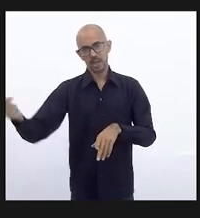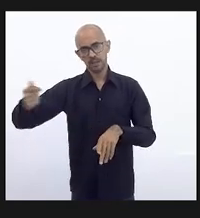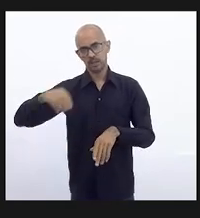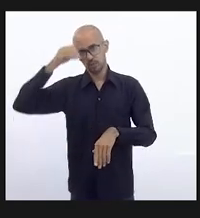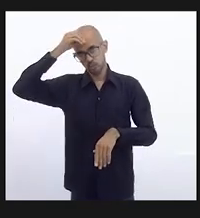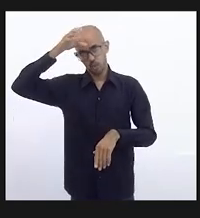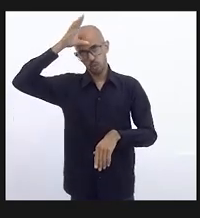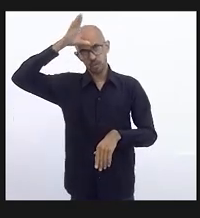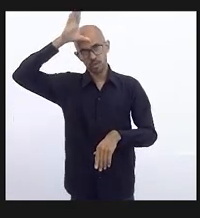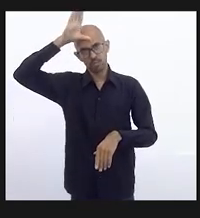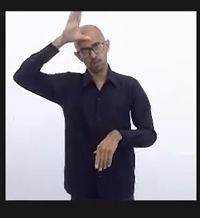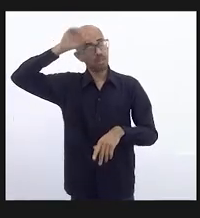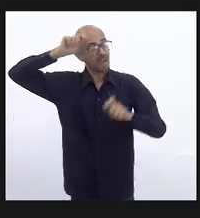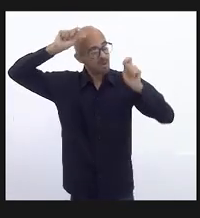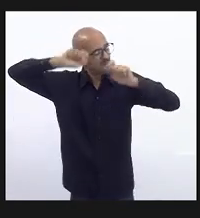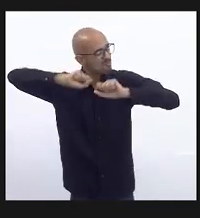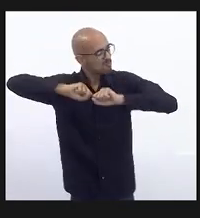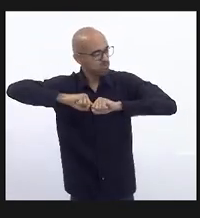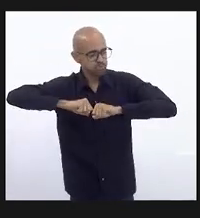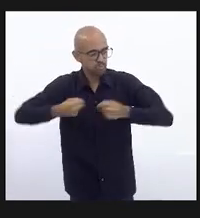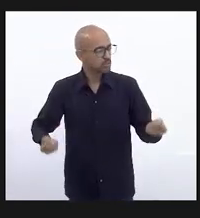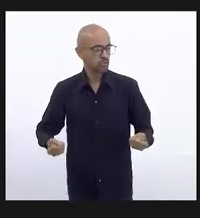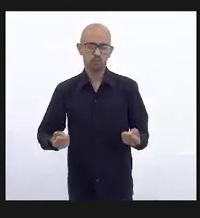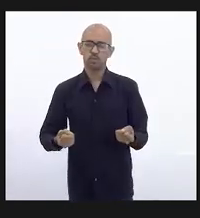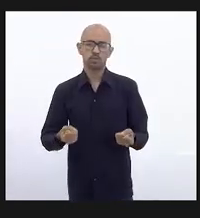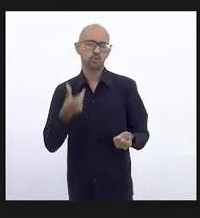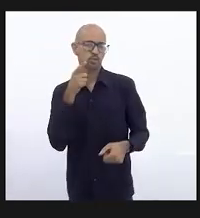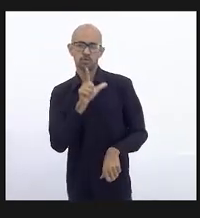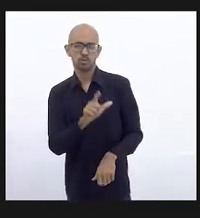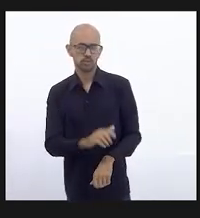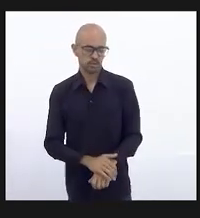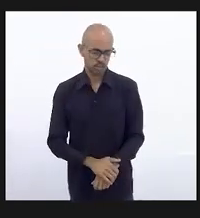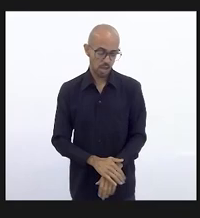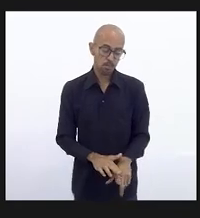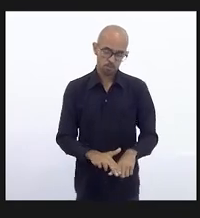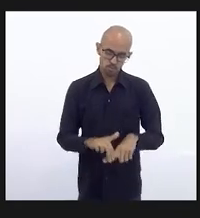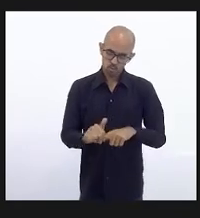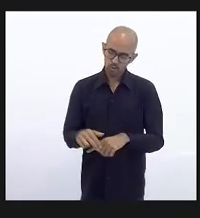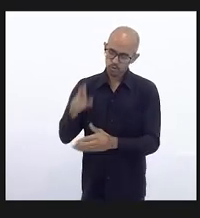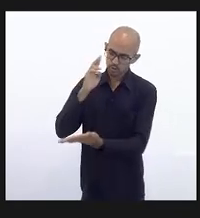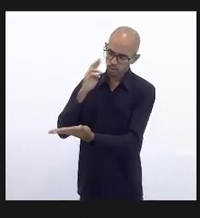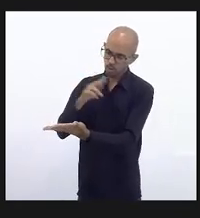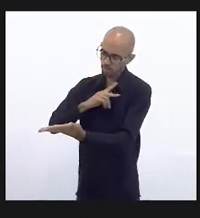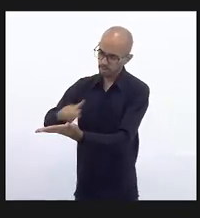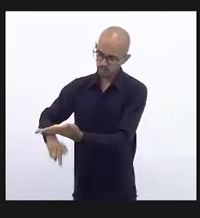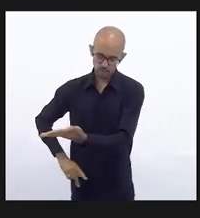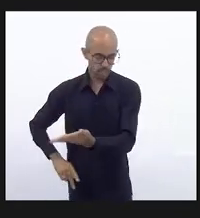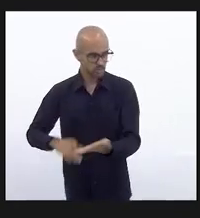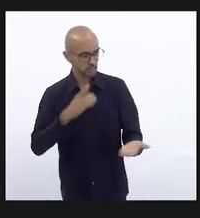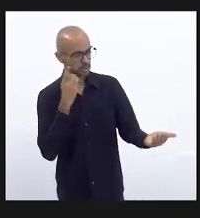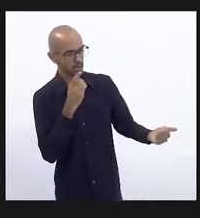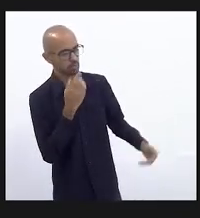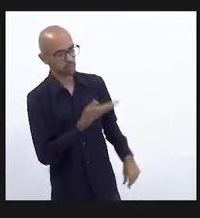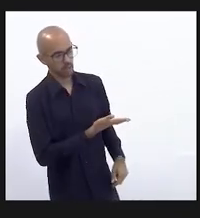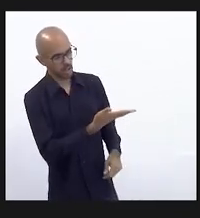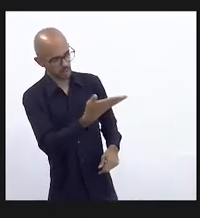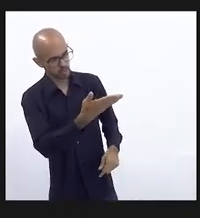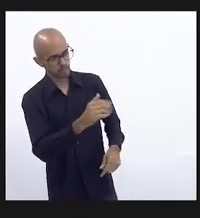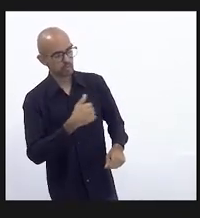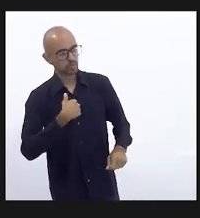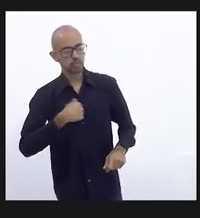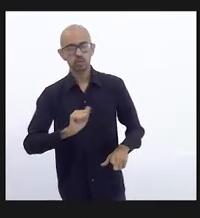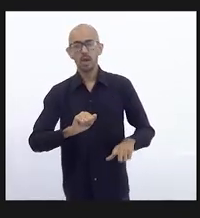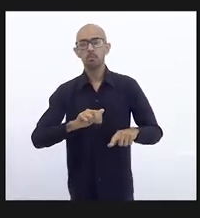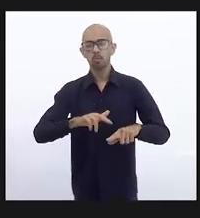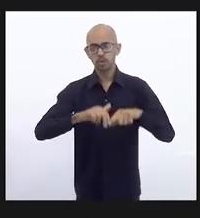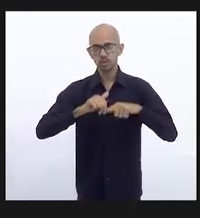é impossível de se consolidar. É por isso, senhor presidente, é por isso, deputados e deputadas, que com